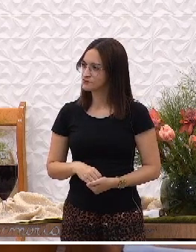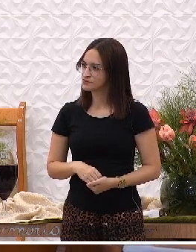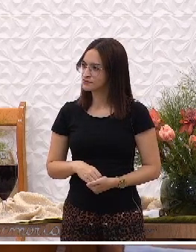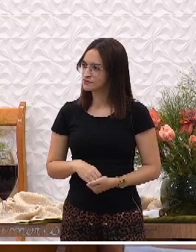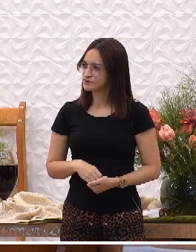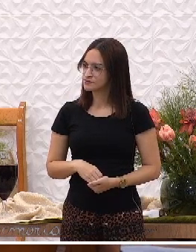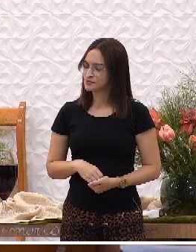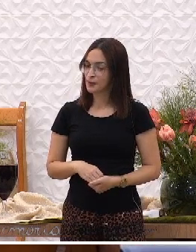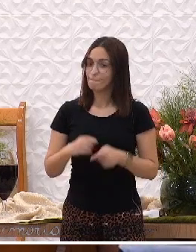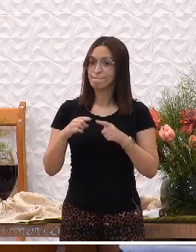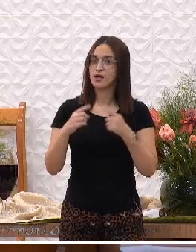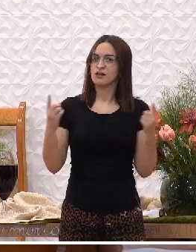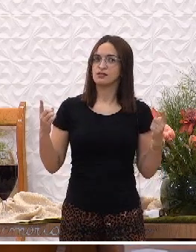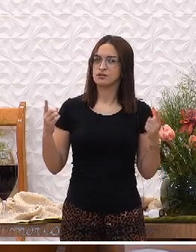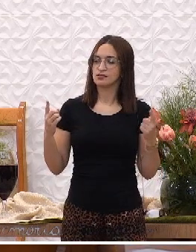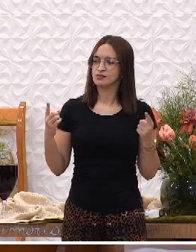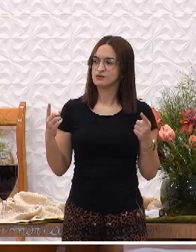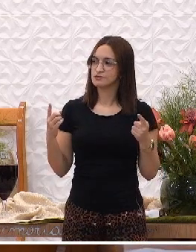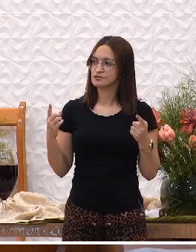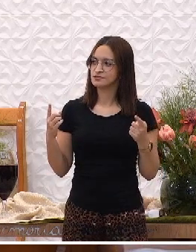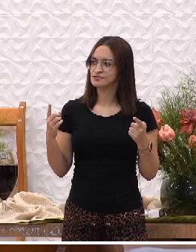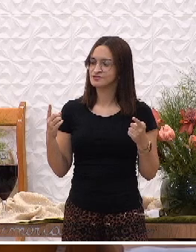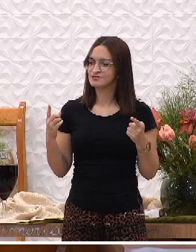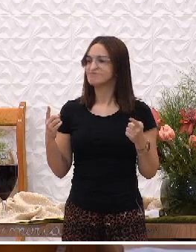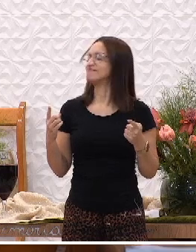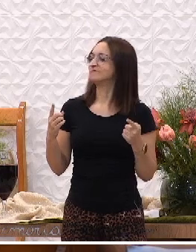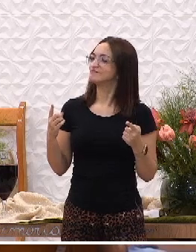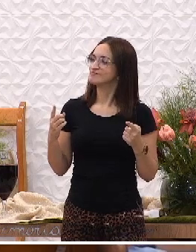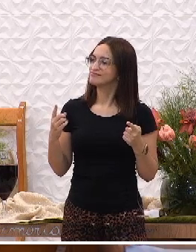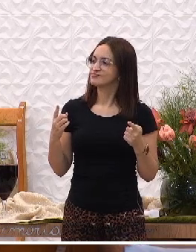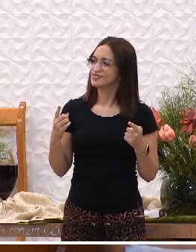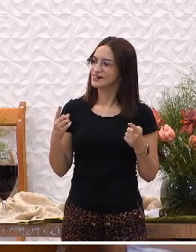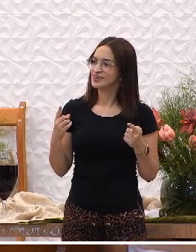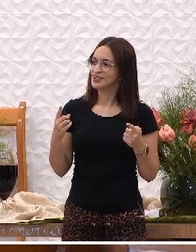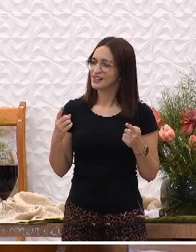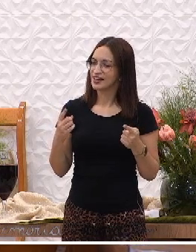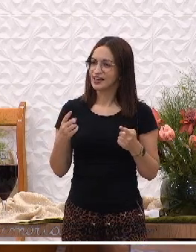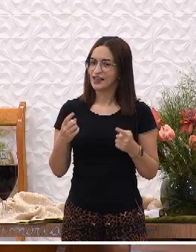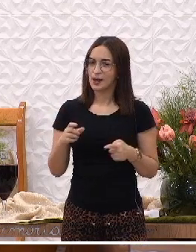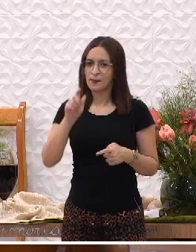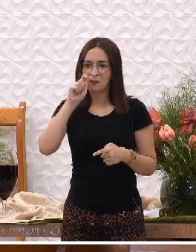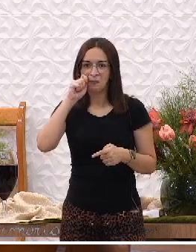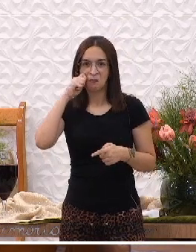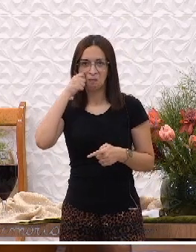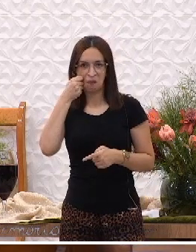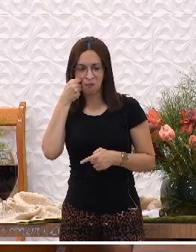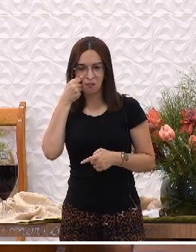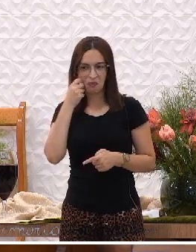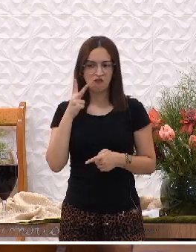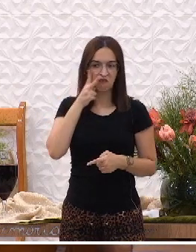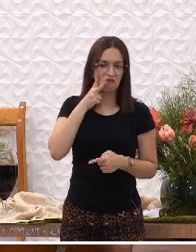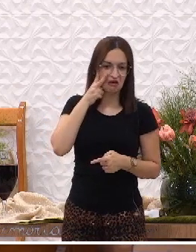Isso não quer dizer que a gente acredita que o pão se transforma no corpo de Cristo, como os católicos acreditam, tá?